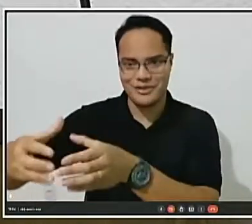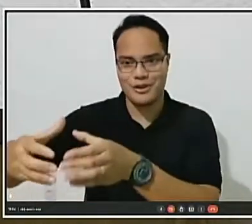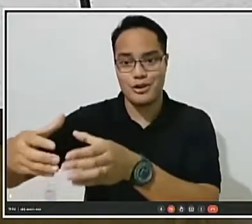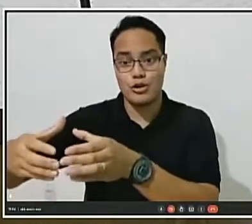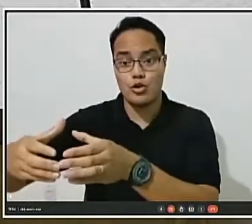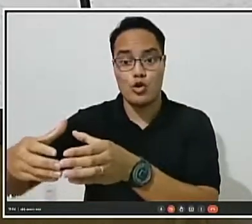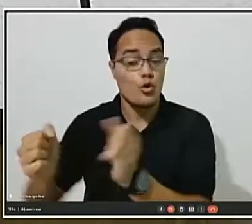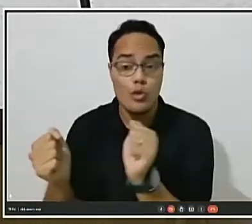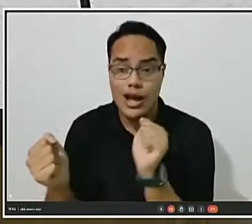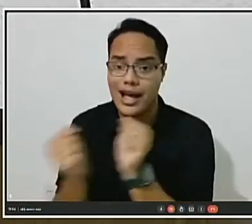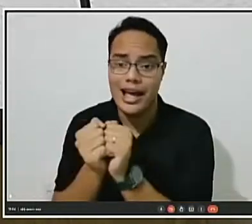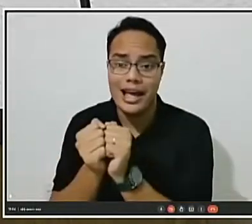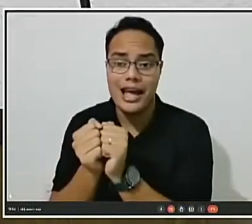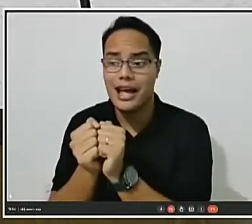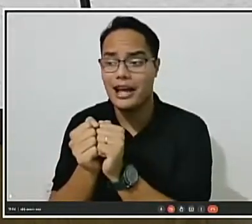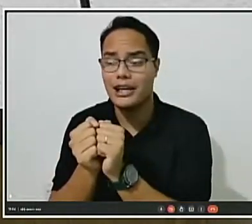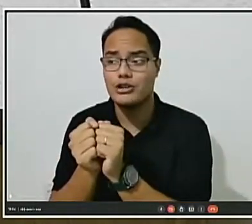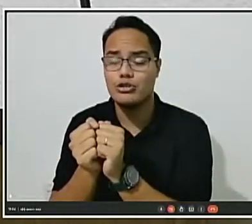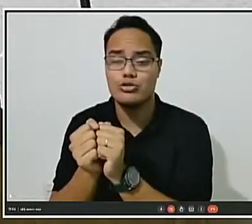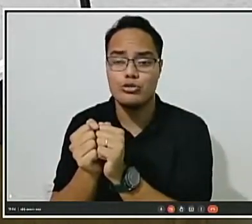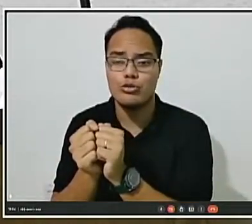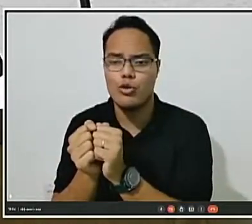das Associações de Síndrome de Down.